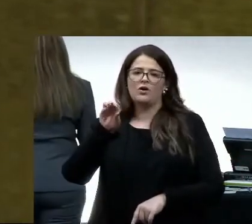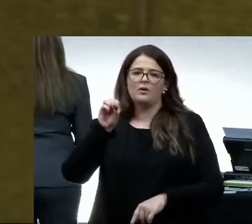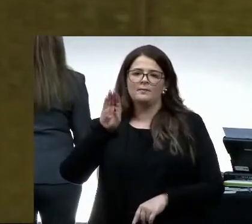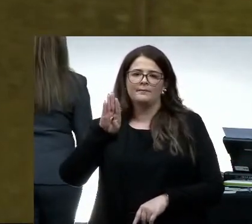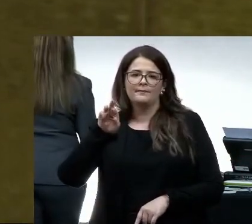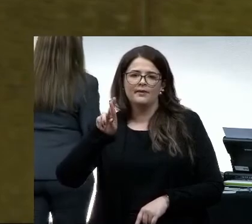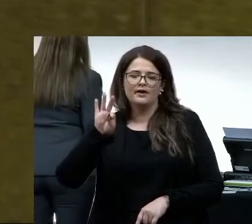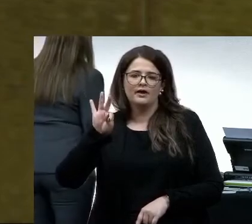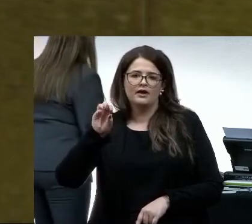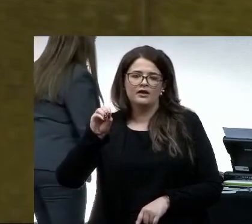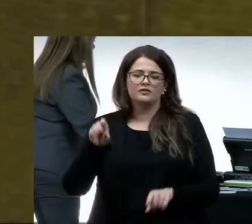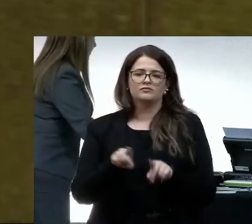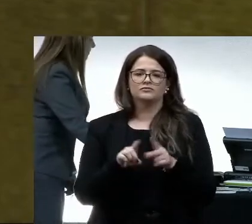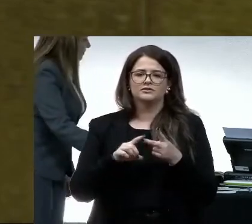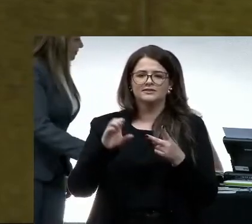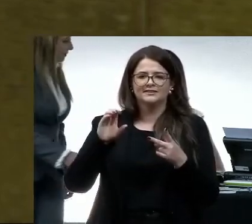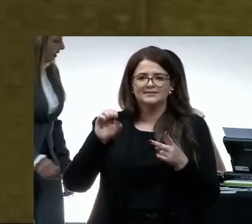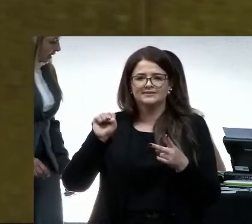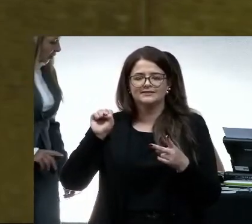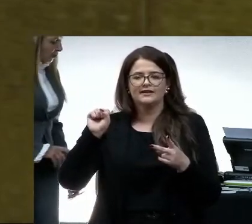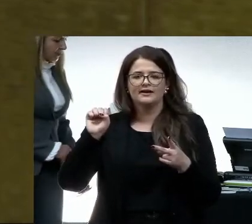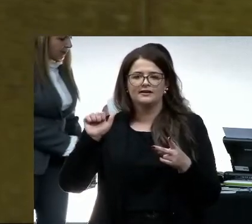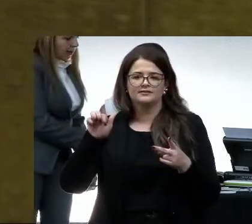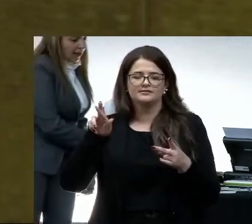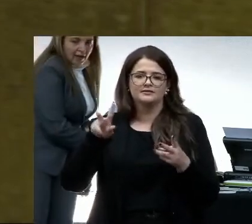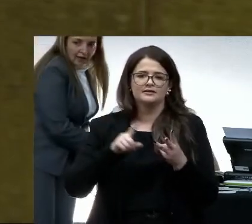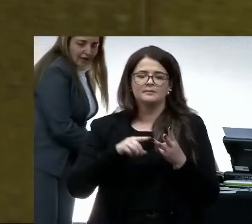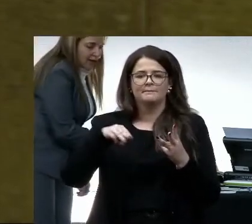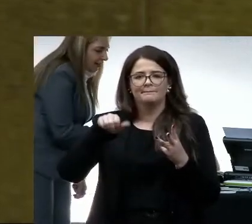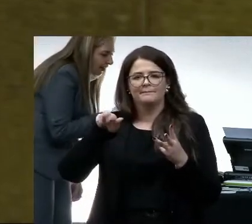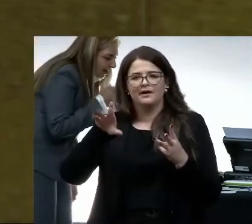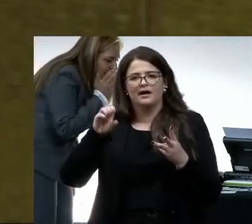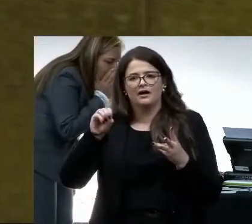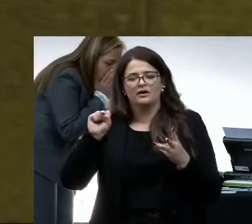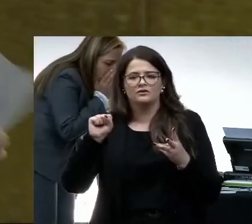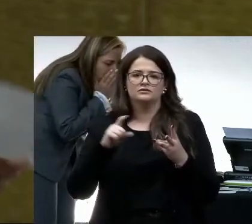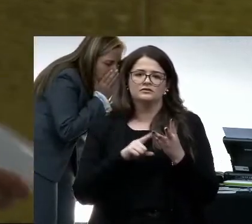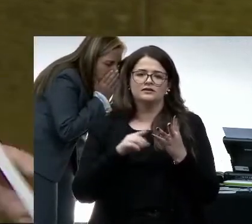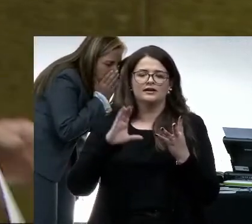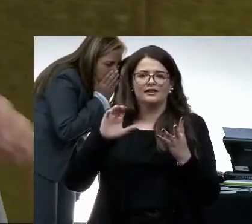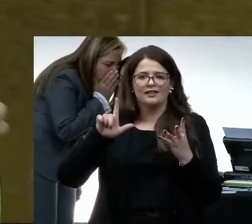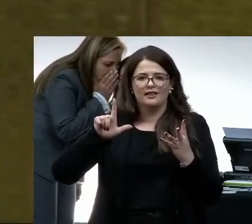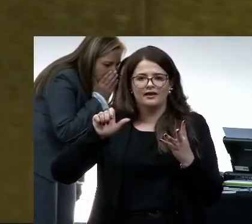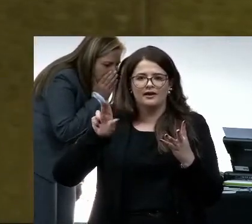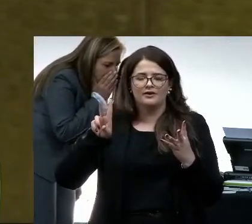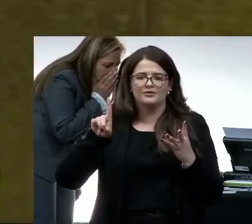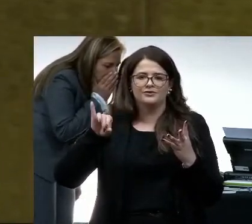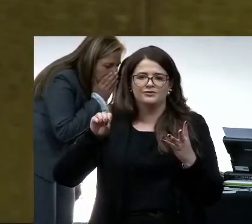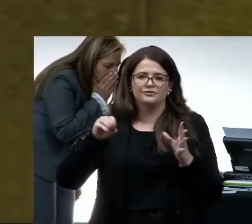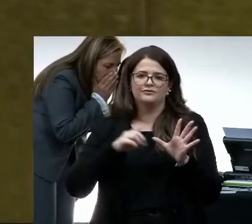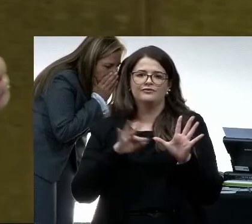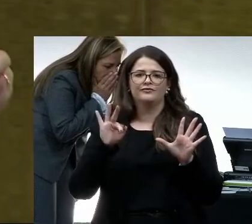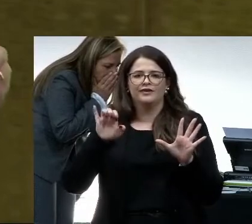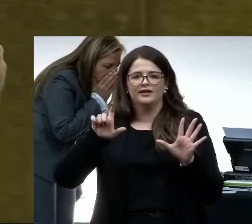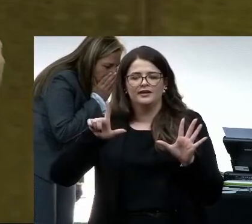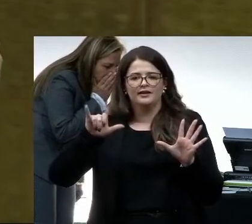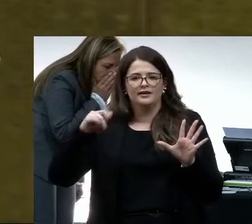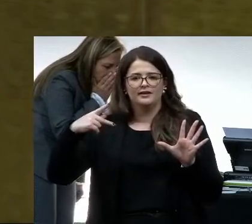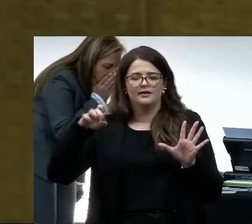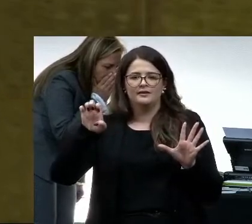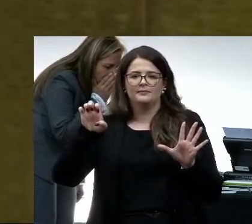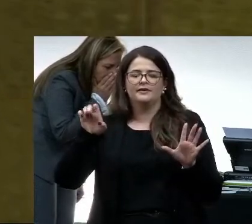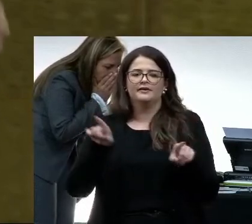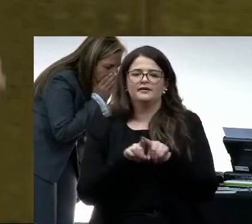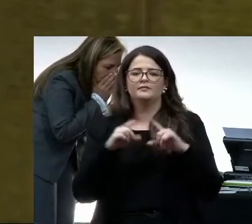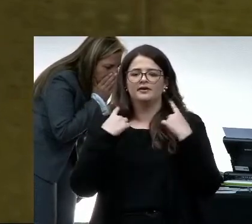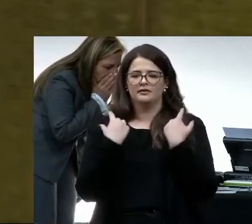Busato, César Brito, Marcos Vinícius Furtado Coelho, Cláudio Lamáquia, Felipe Santa Cruz, a medalha Rui